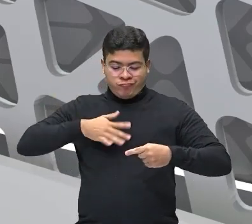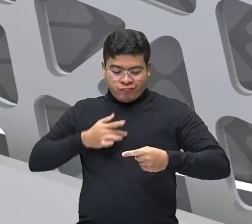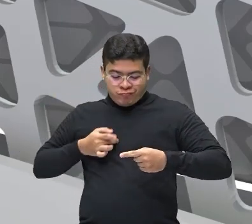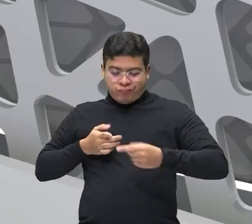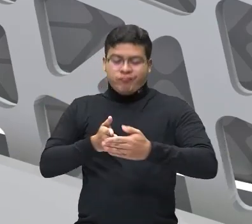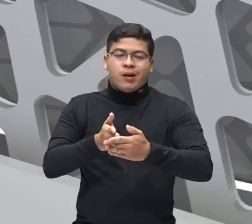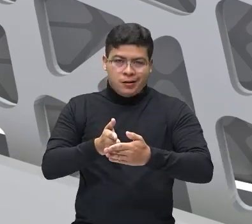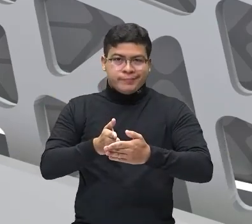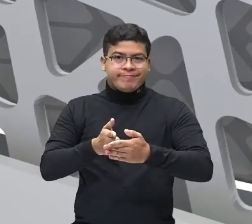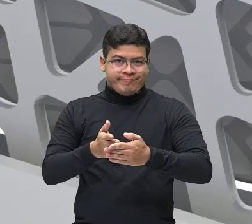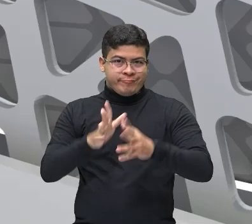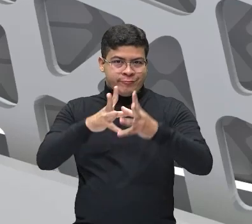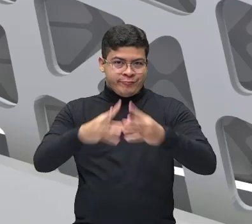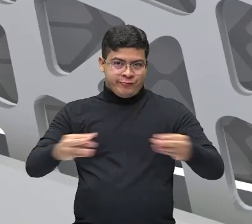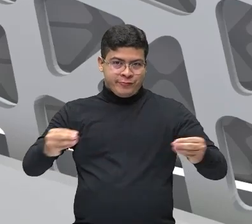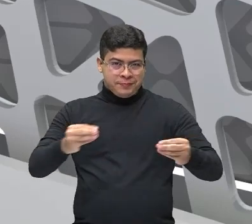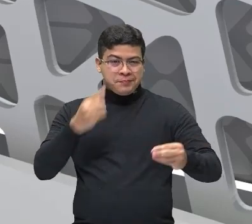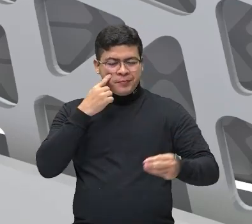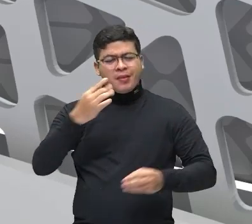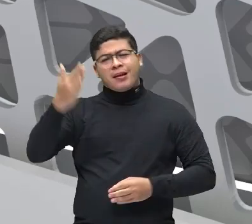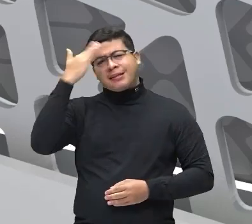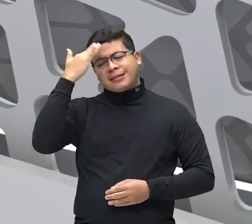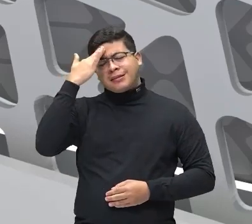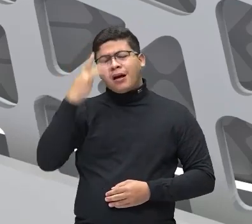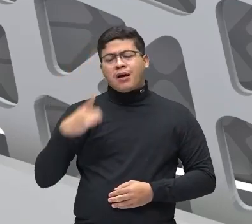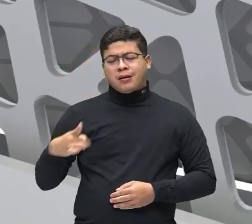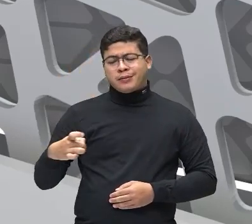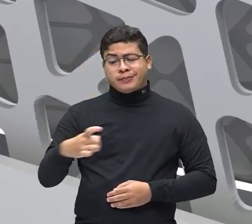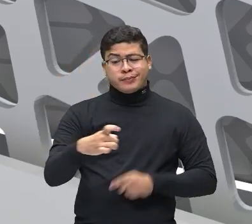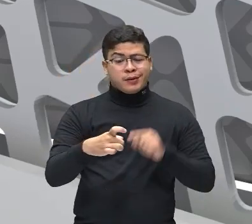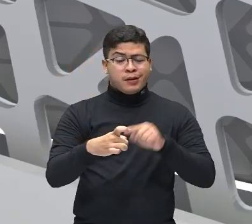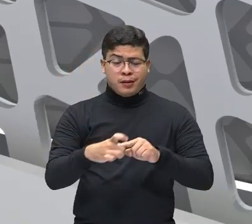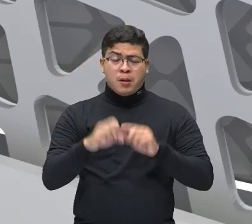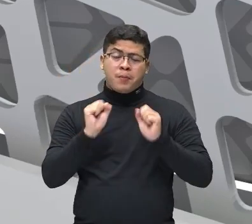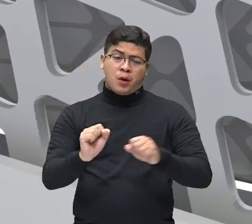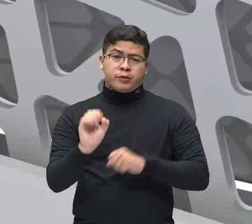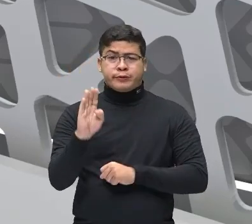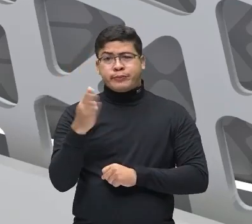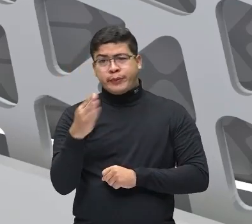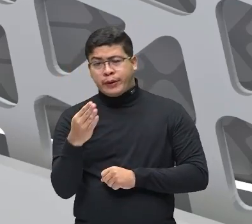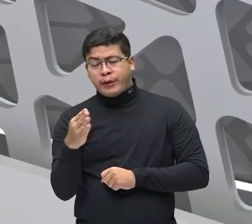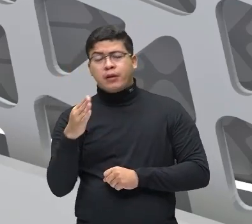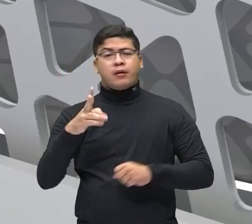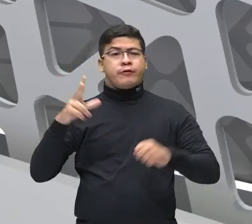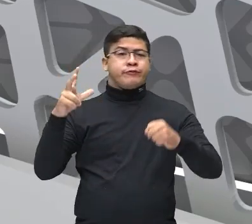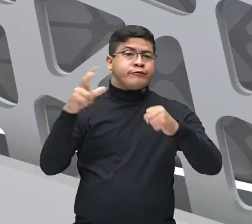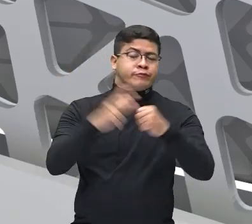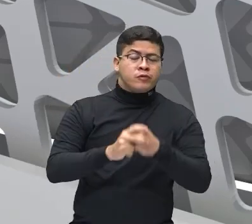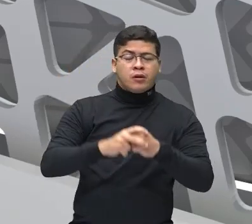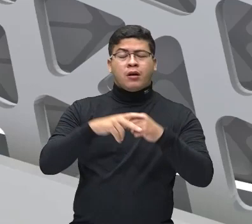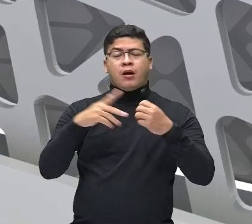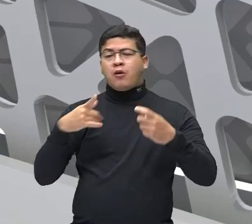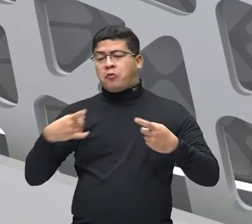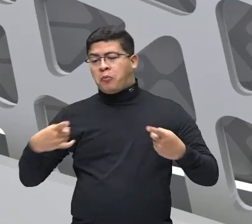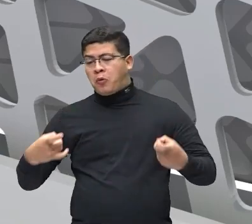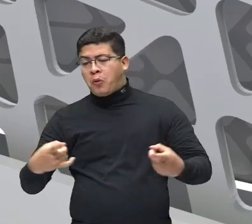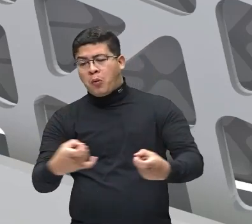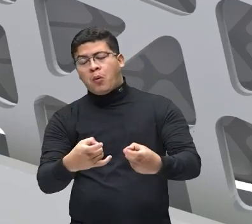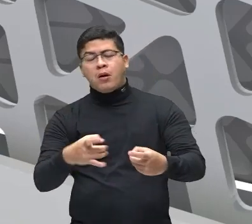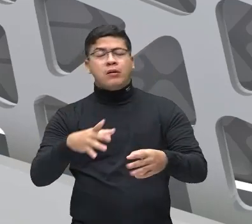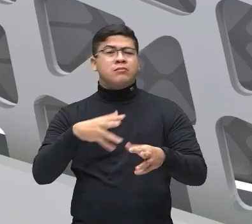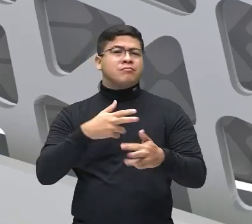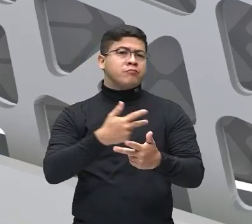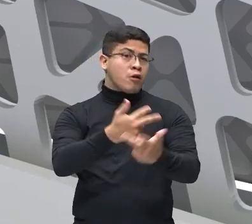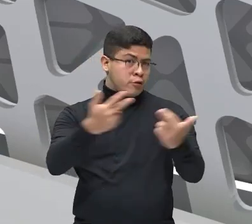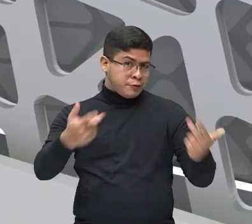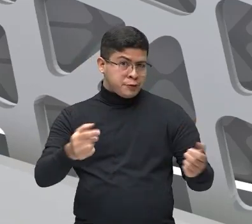micro-organismo. Lembrando que esse micro-organismo ele pode ser uma bactéria, pode ser um vírus, pode ser um